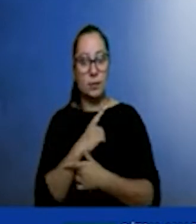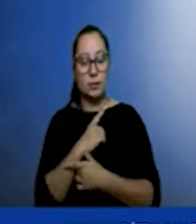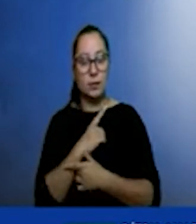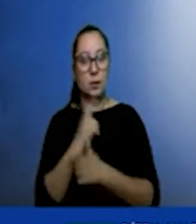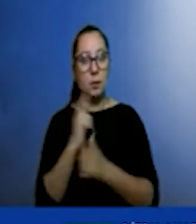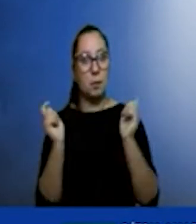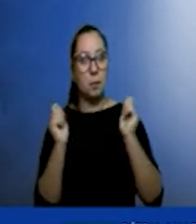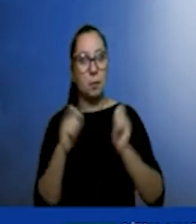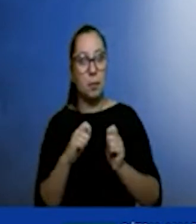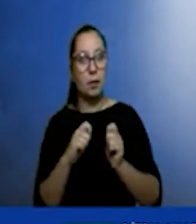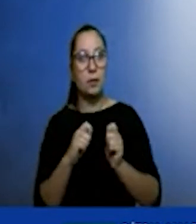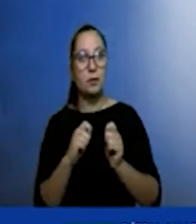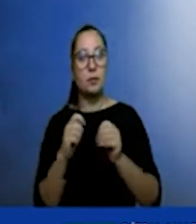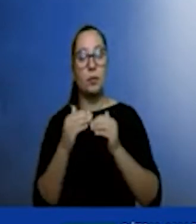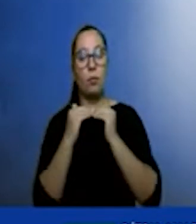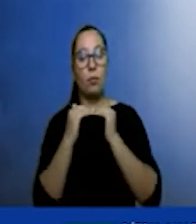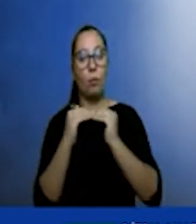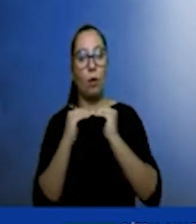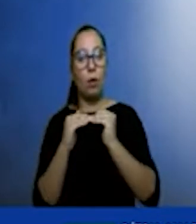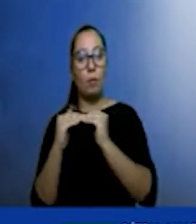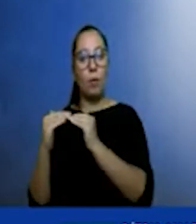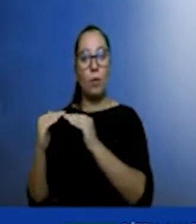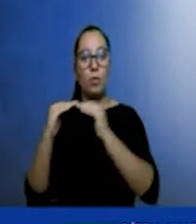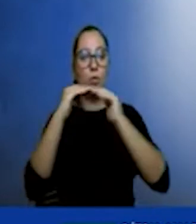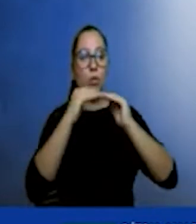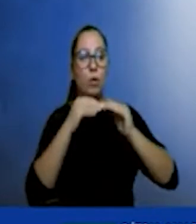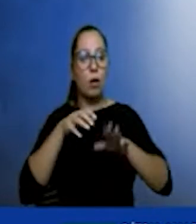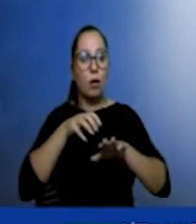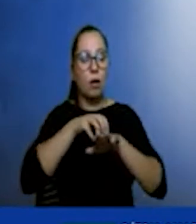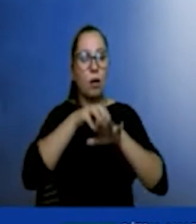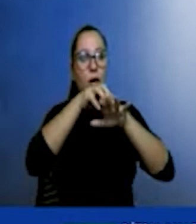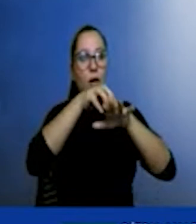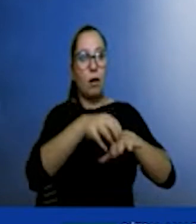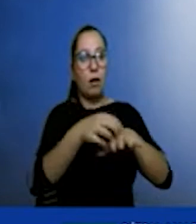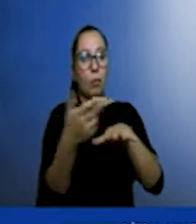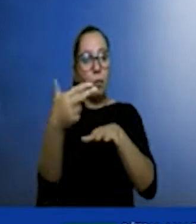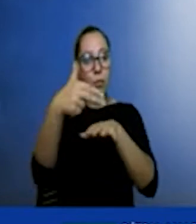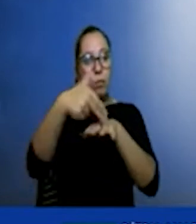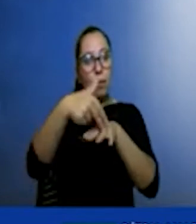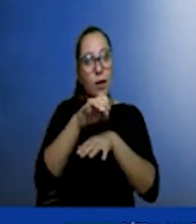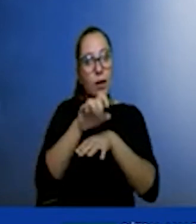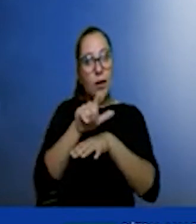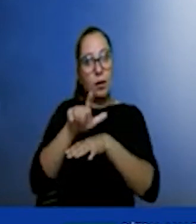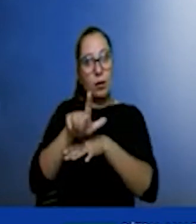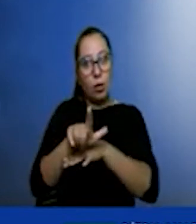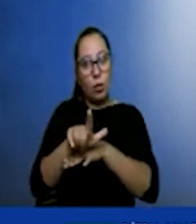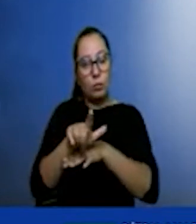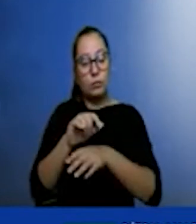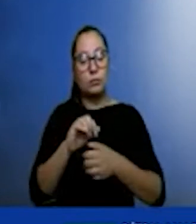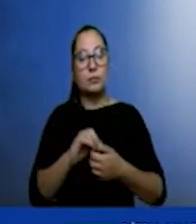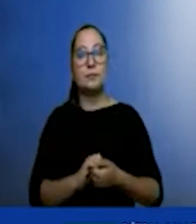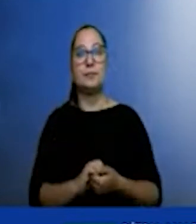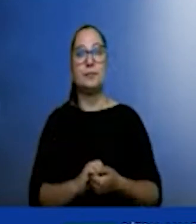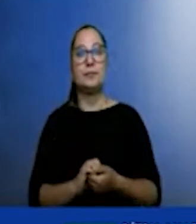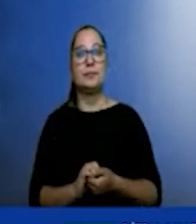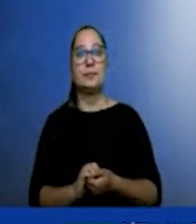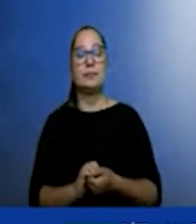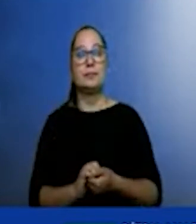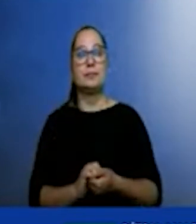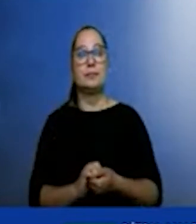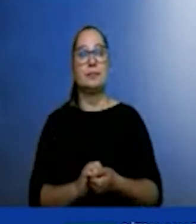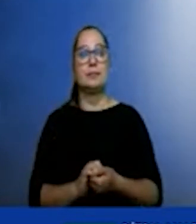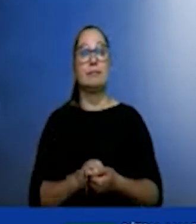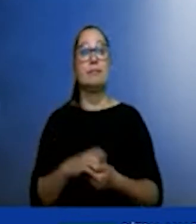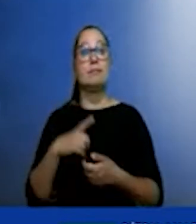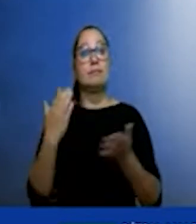de um caminhão-tanque chegar com etanol, ou caminhões-tanques. Então, você passa a produzir